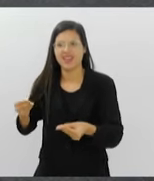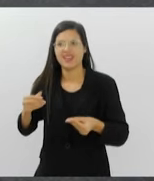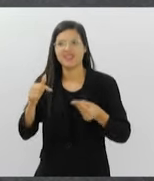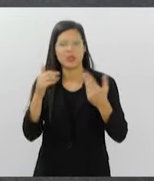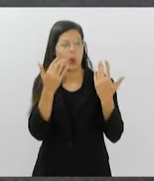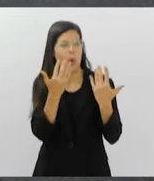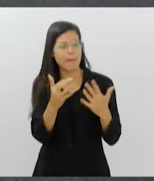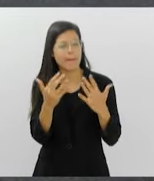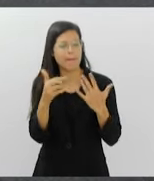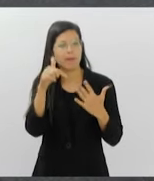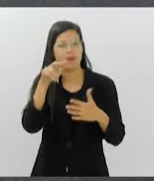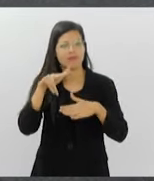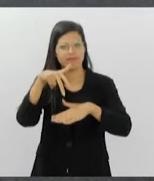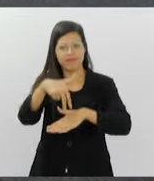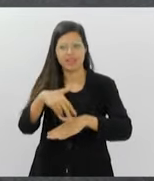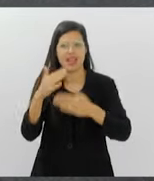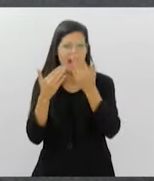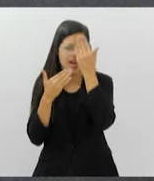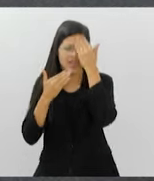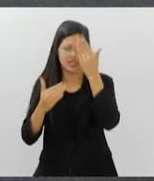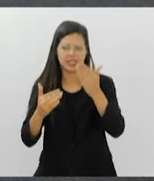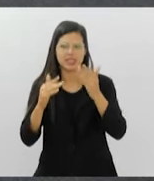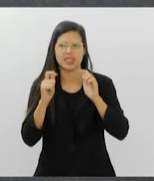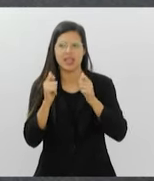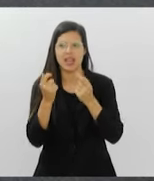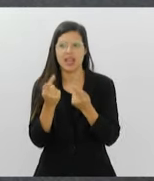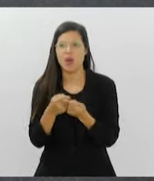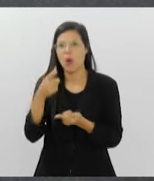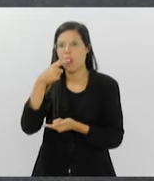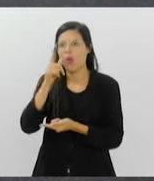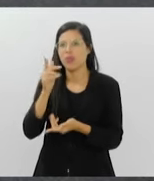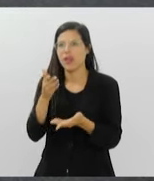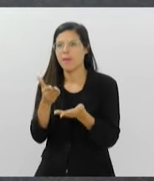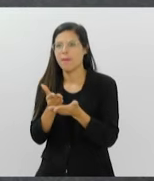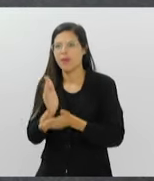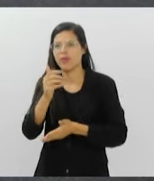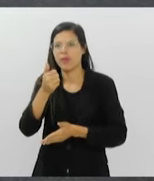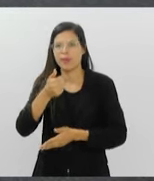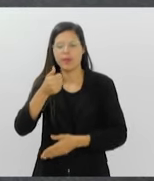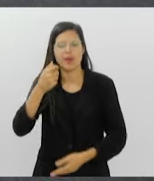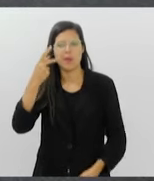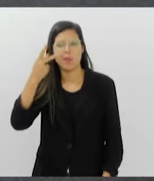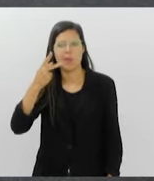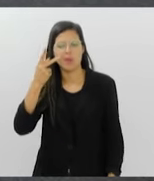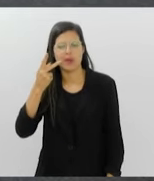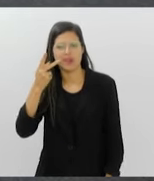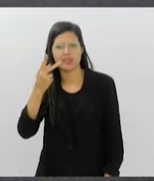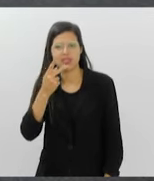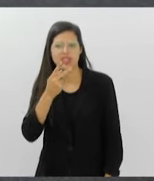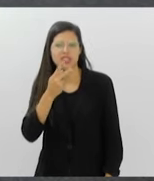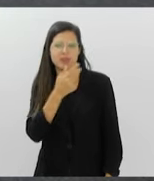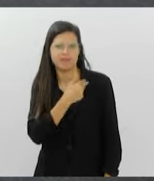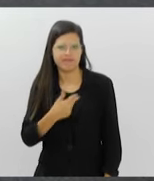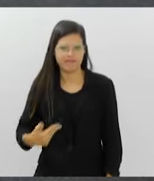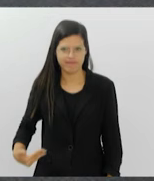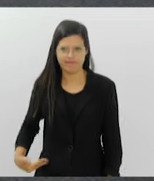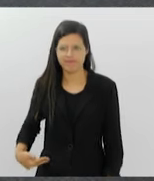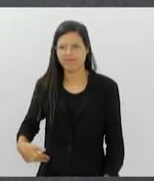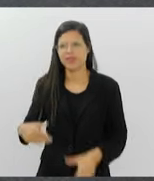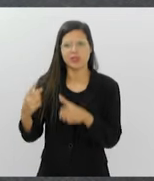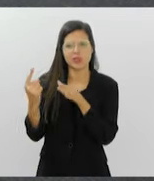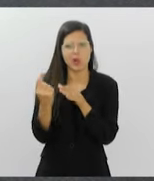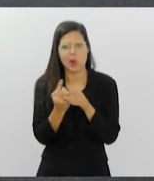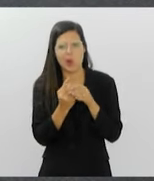e agradecer ao Parlamento que ontem aprovou a primeira política pública de acolhimento e referência